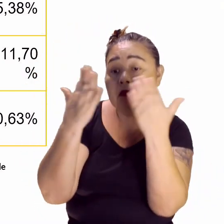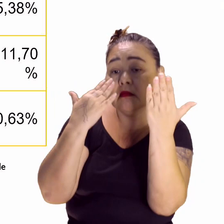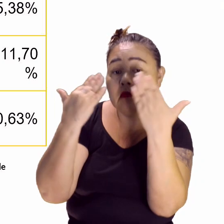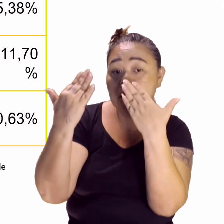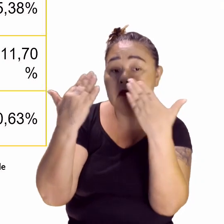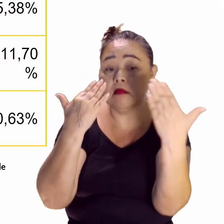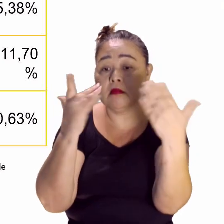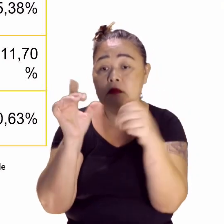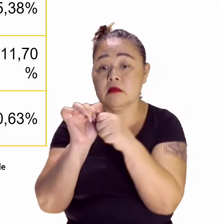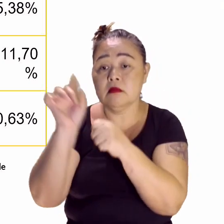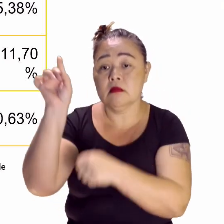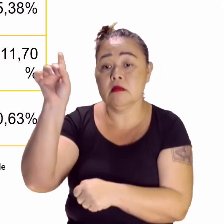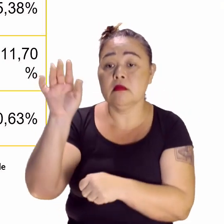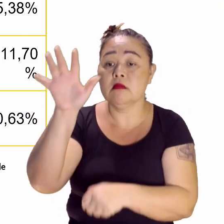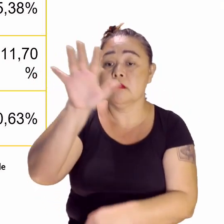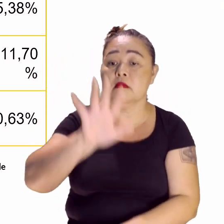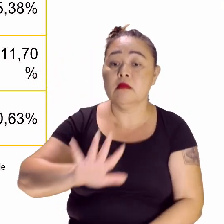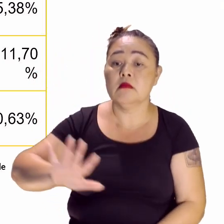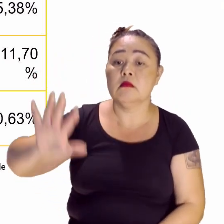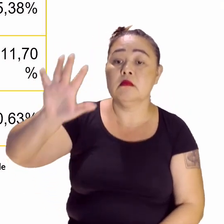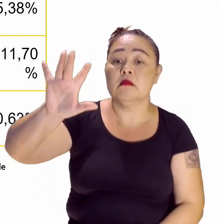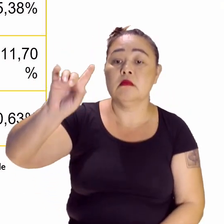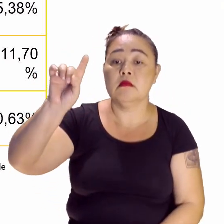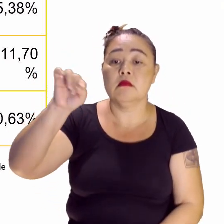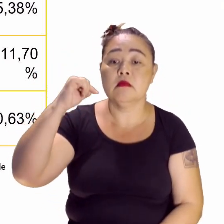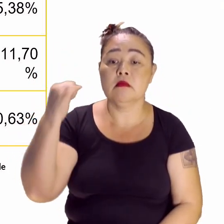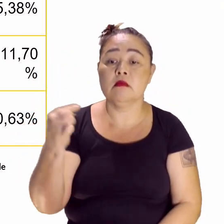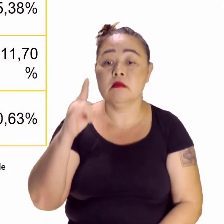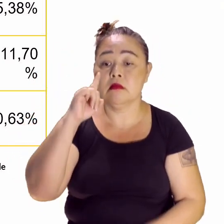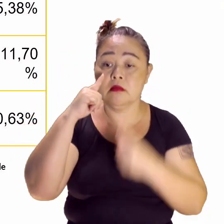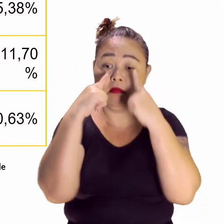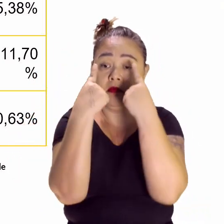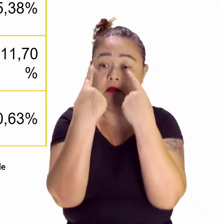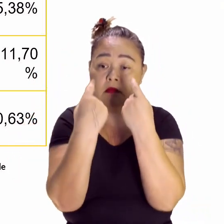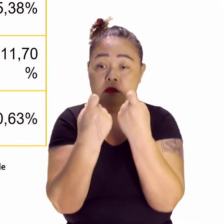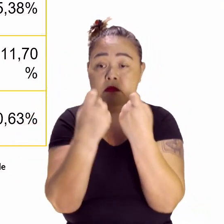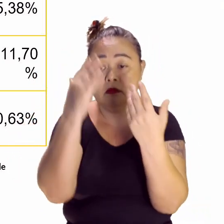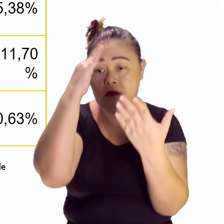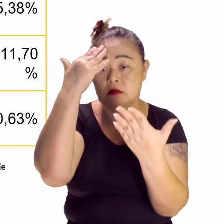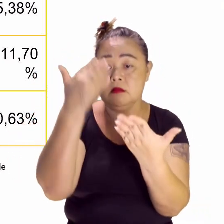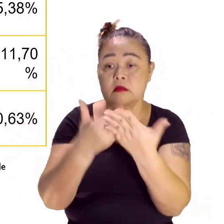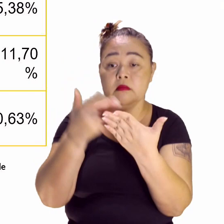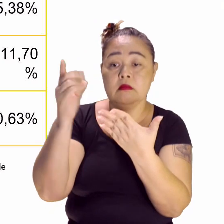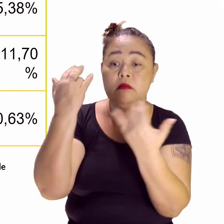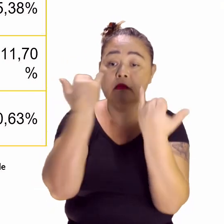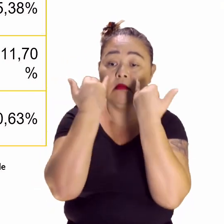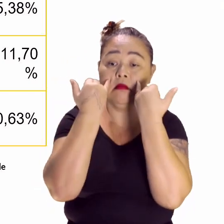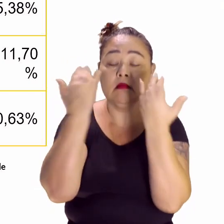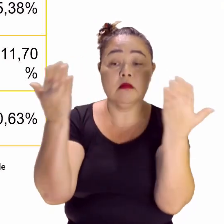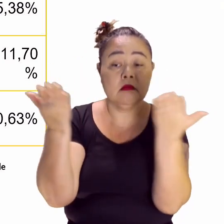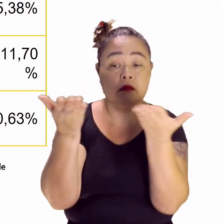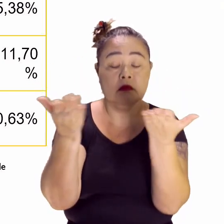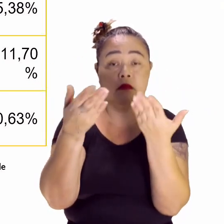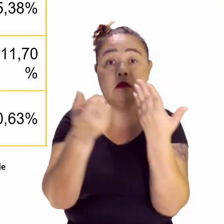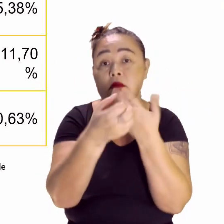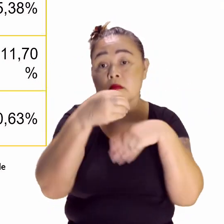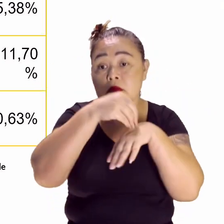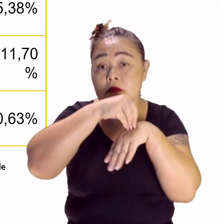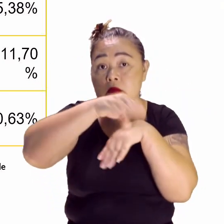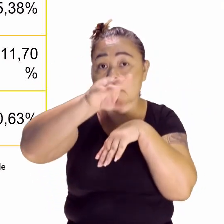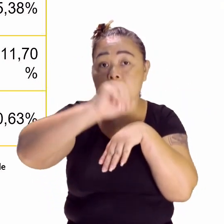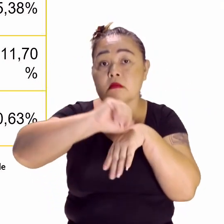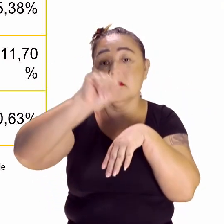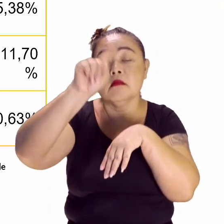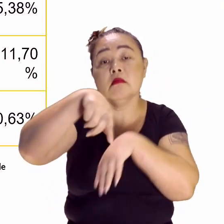em relação a nível Brasil, né? Rogério, e o interessante é que eu acredito que essa informação que nós passamos agora para o aluno